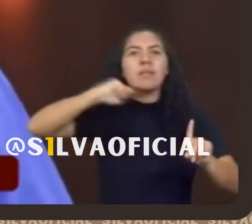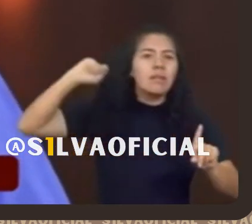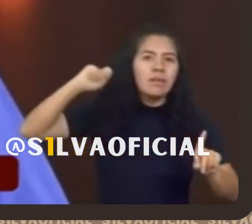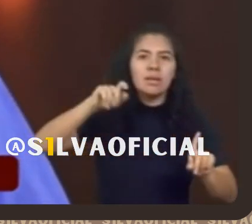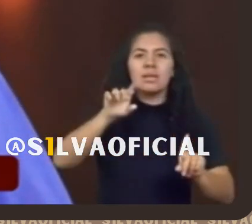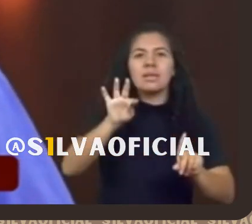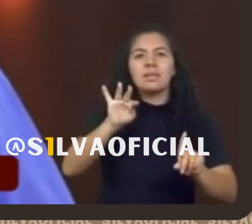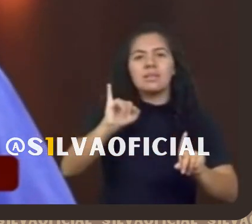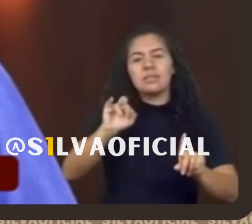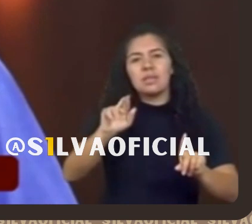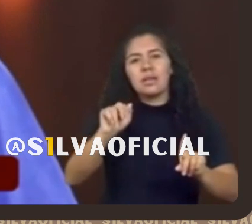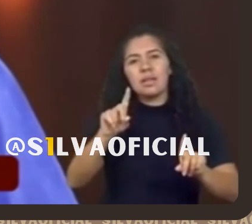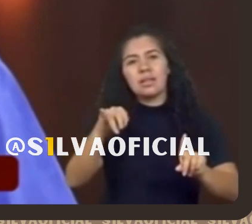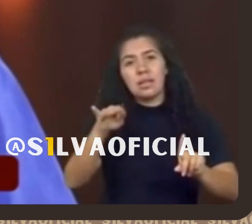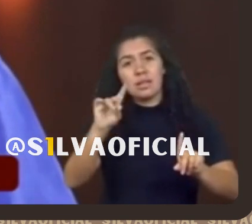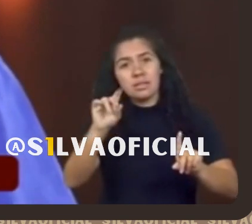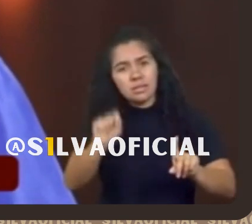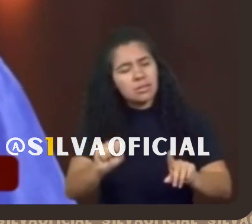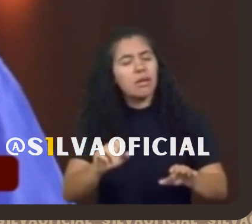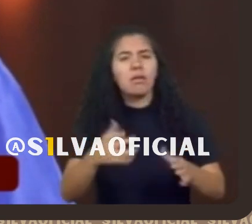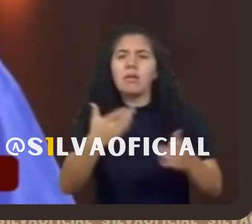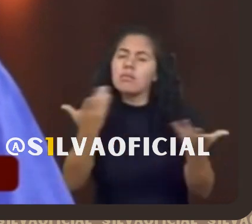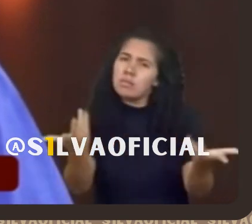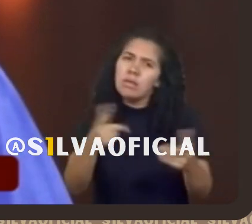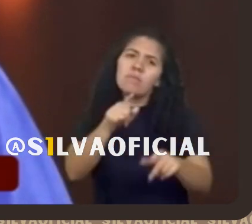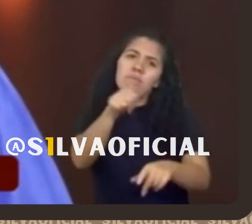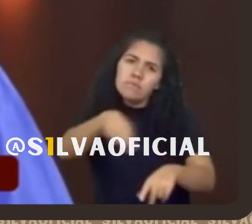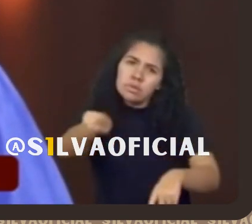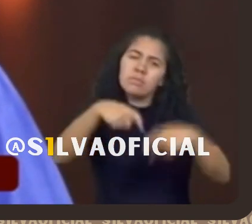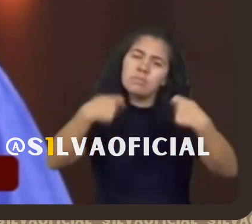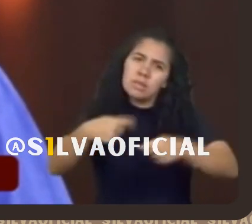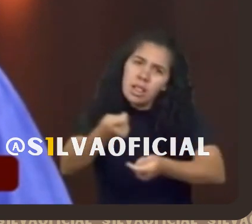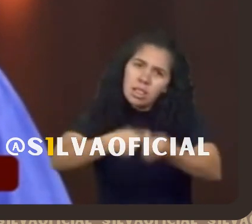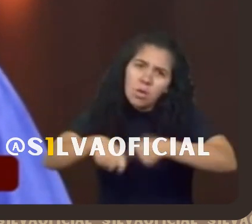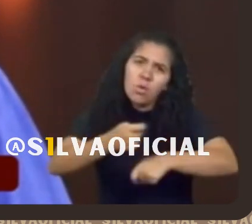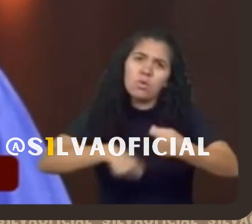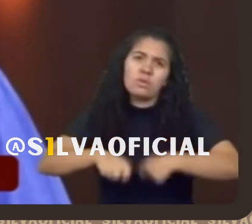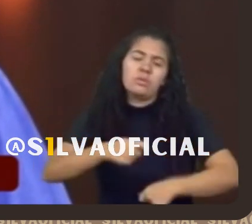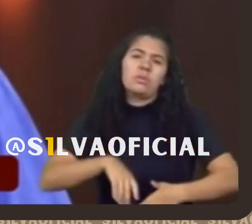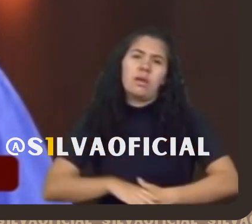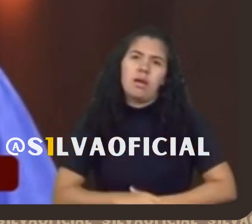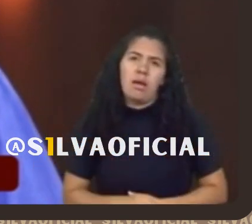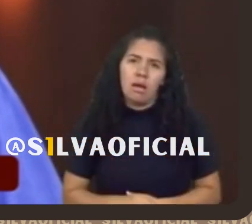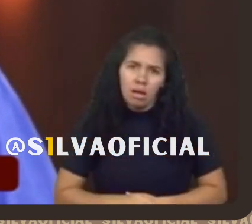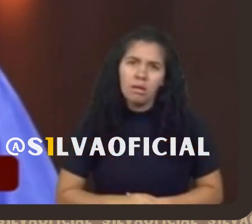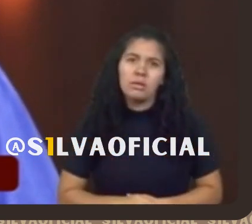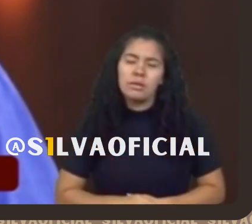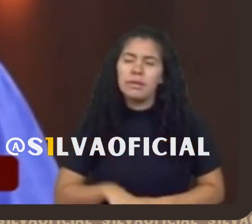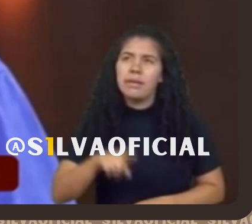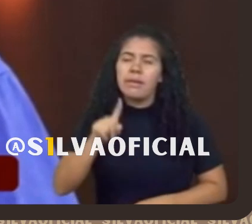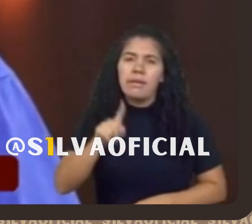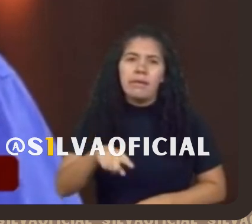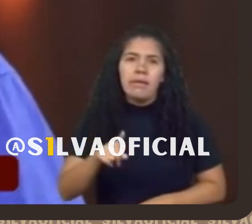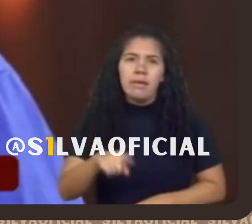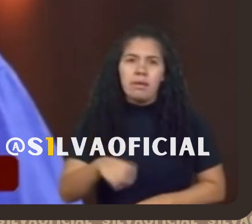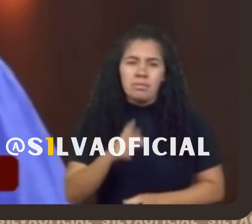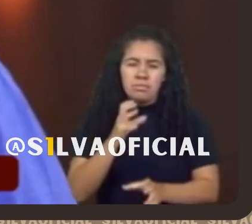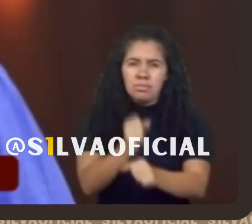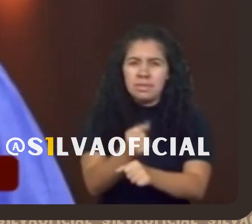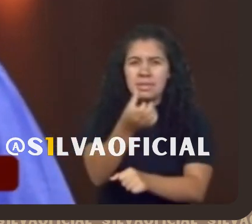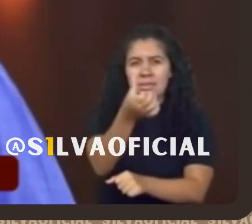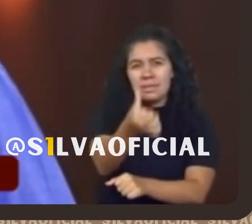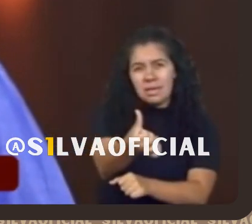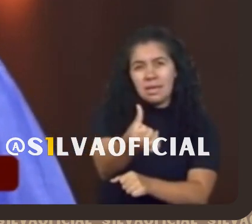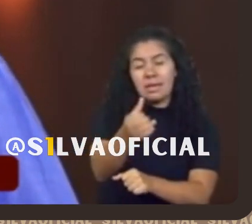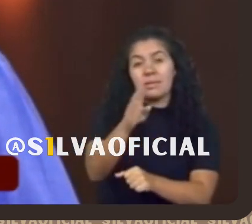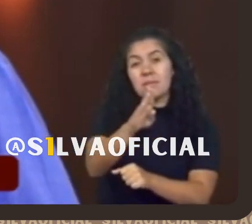Minas Gerais tem que negociar urgentemente essa dívida sabe que é de praticamente 6h 6 bilhões